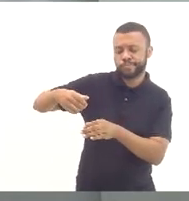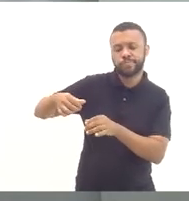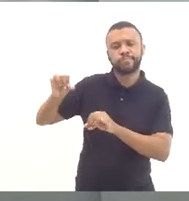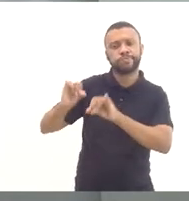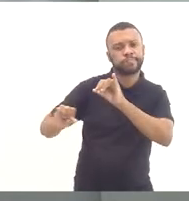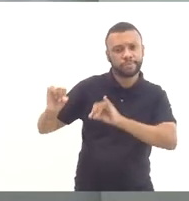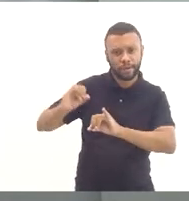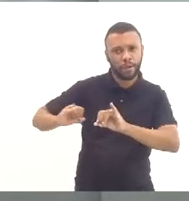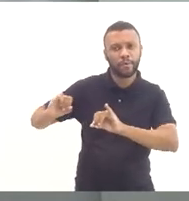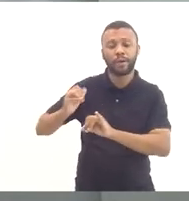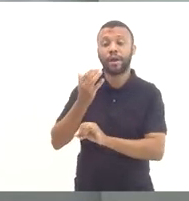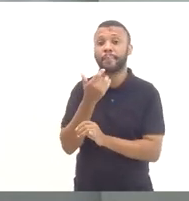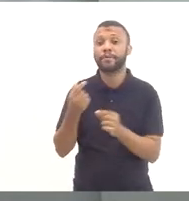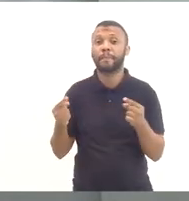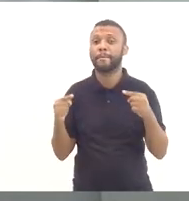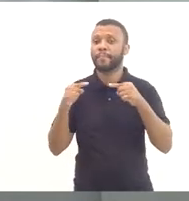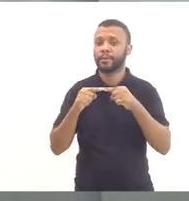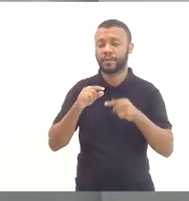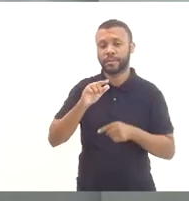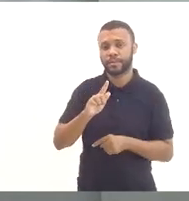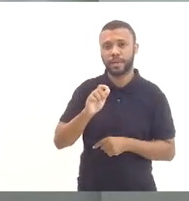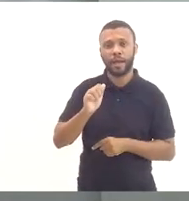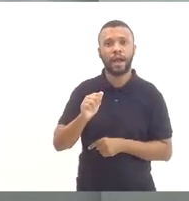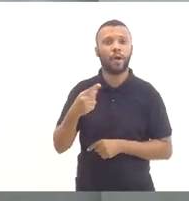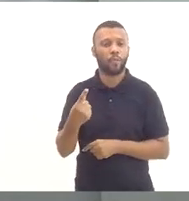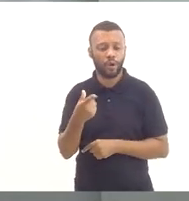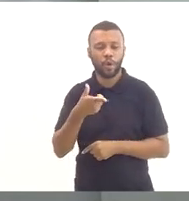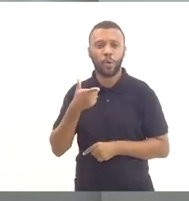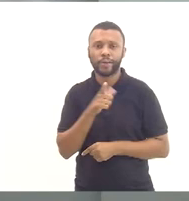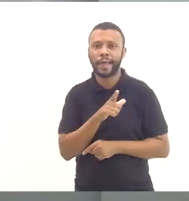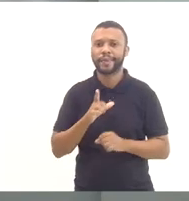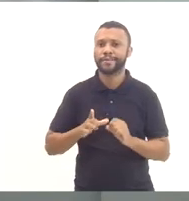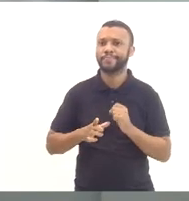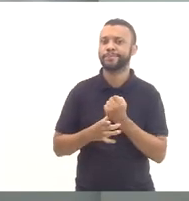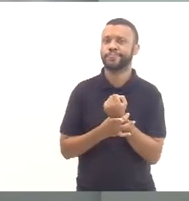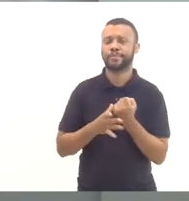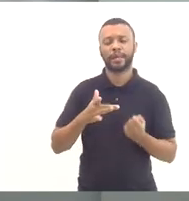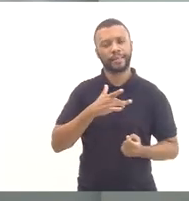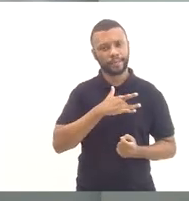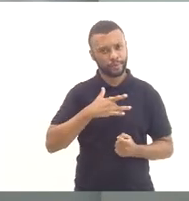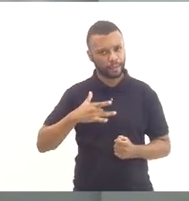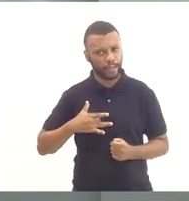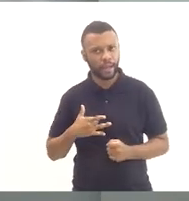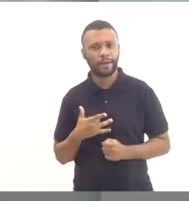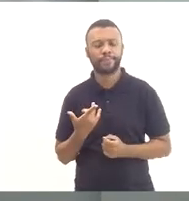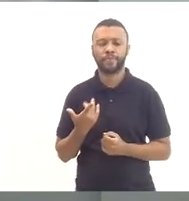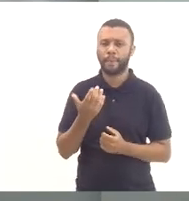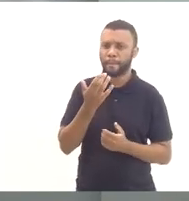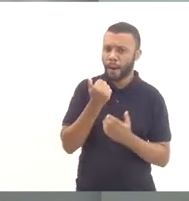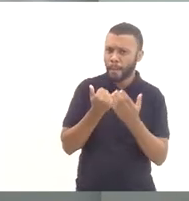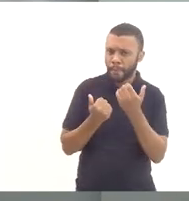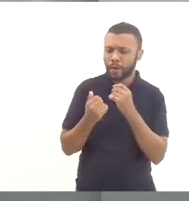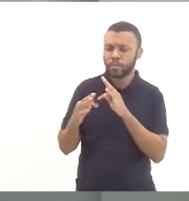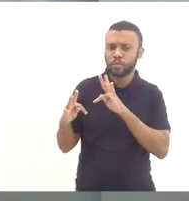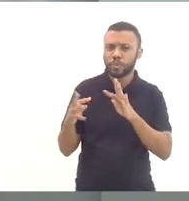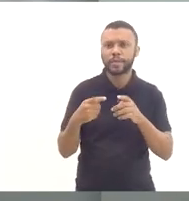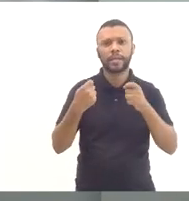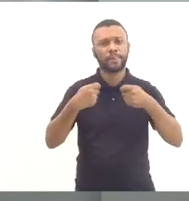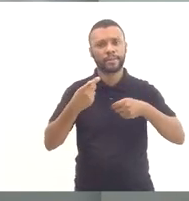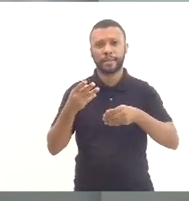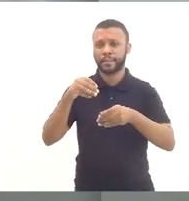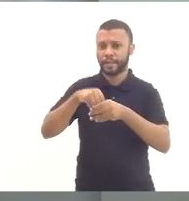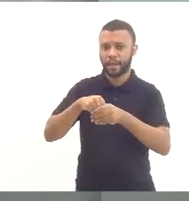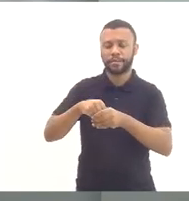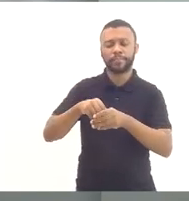para quem tem G1 ele consegue manter a pessoa sem crise saudável se alimentando de tudo que ele precisa que tem